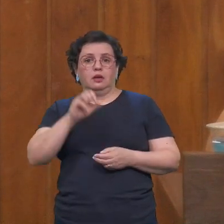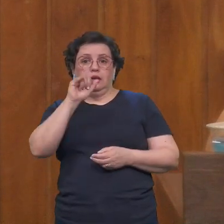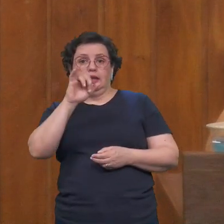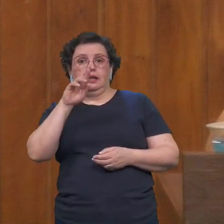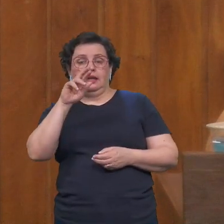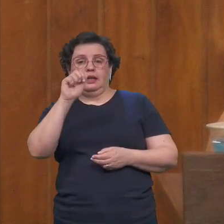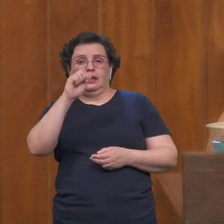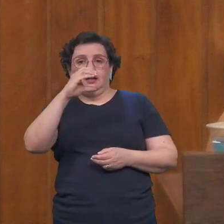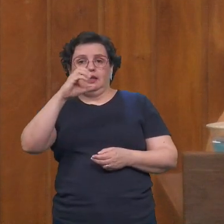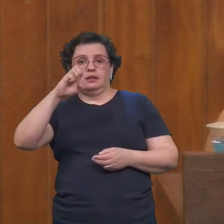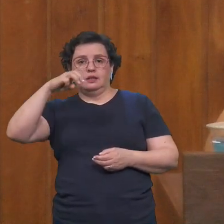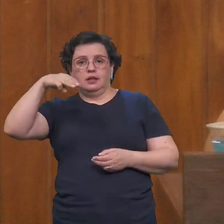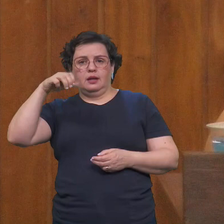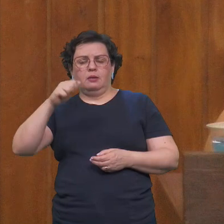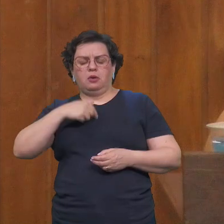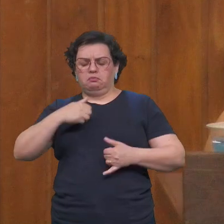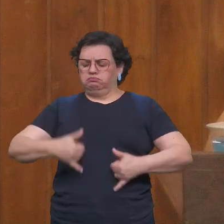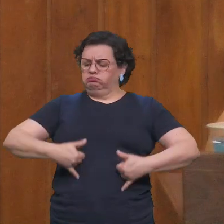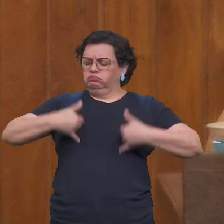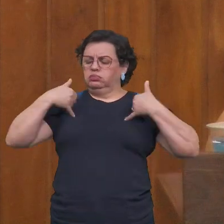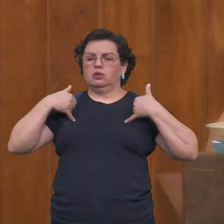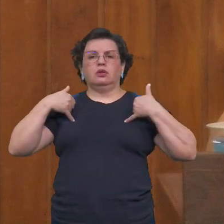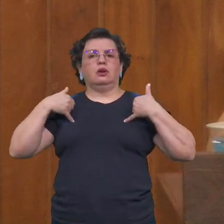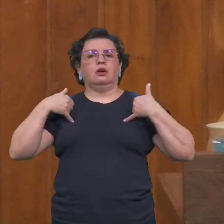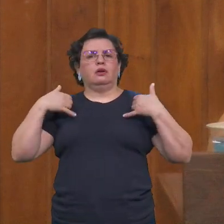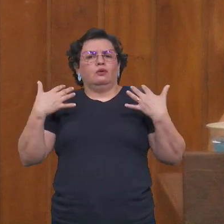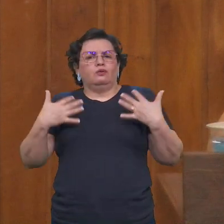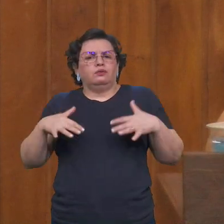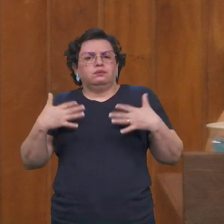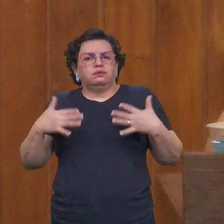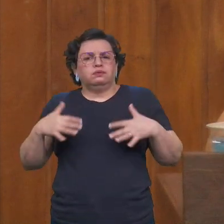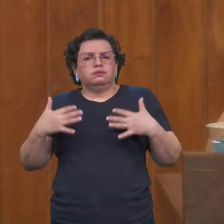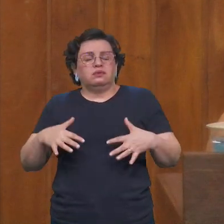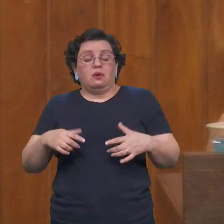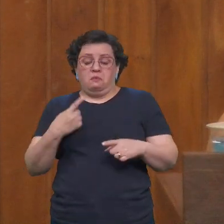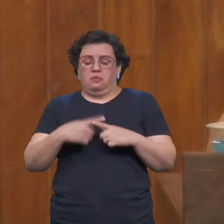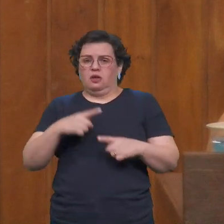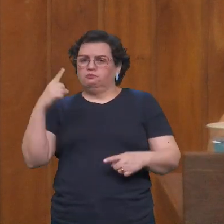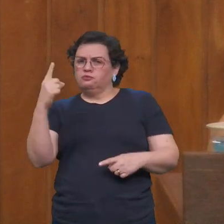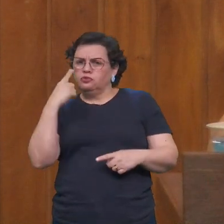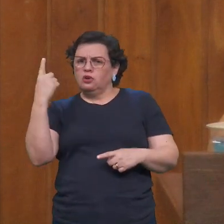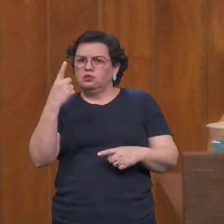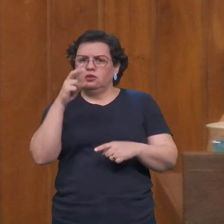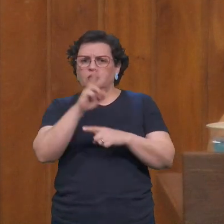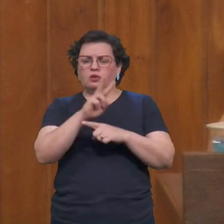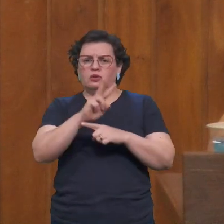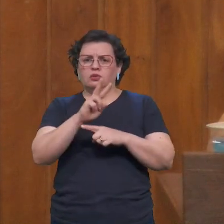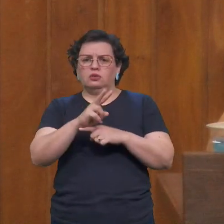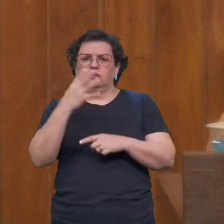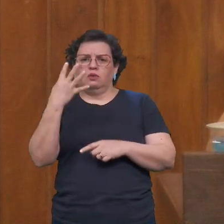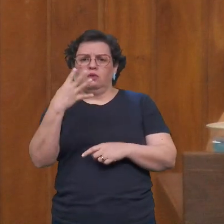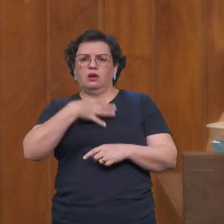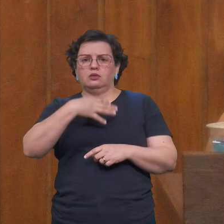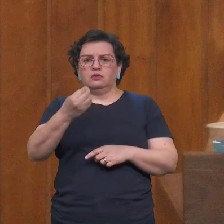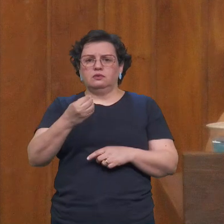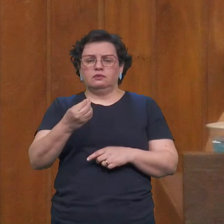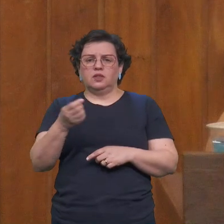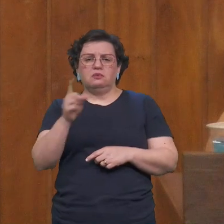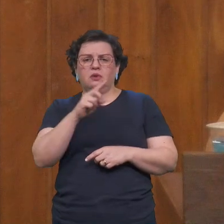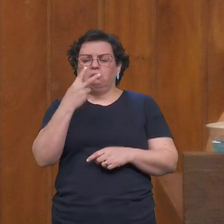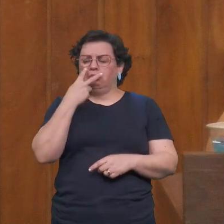Iracema, eu tenho orgulho. Ela sozinha cuidou dos quatro filhos, sem olhar para